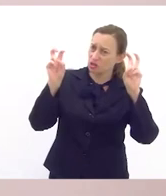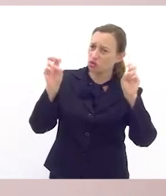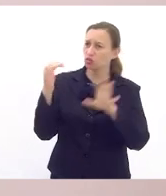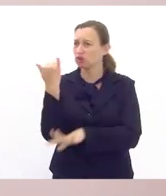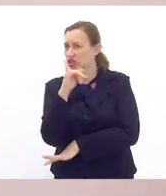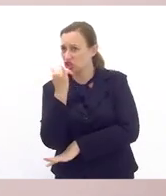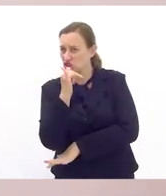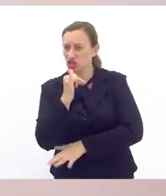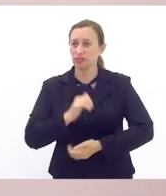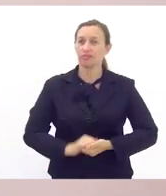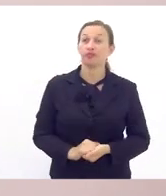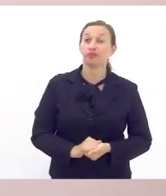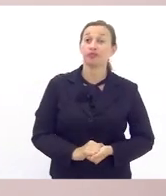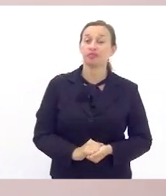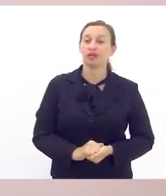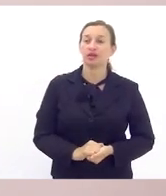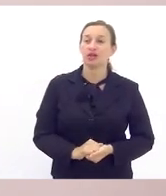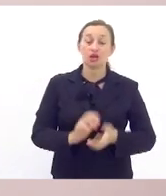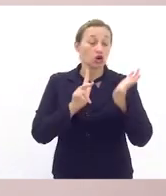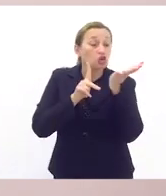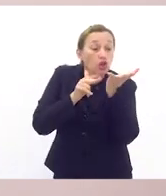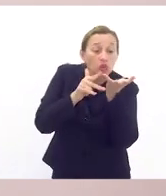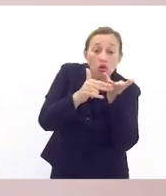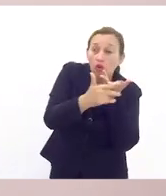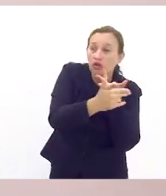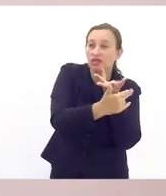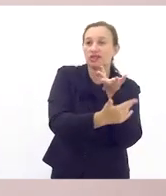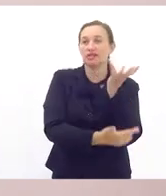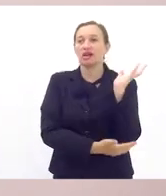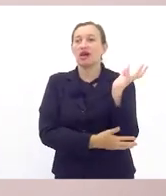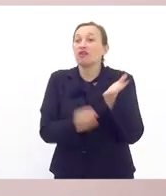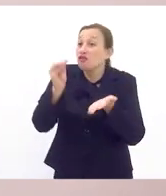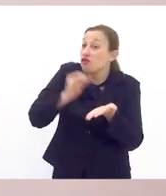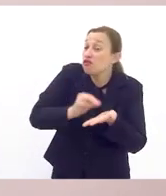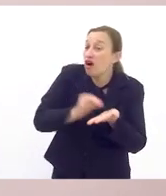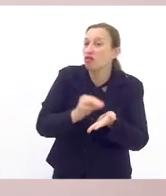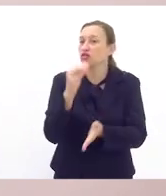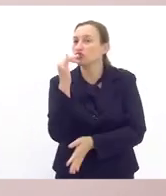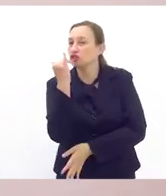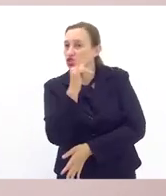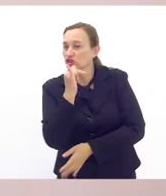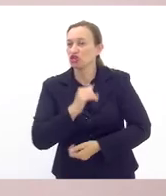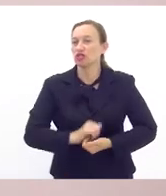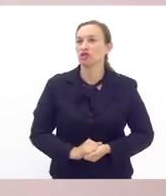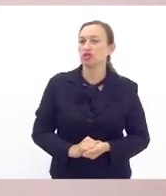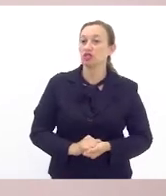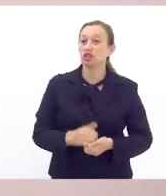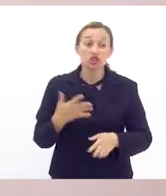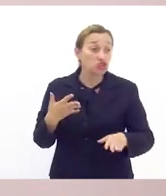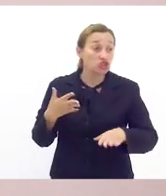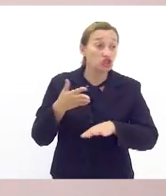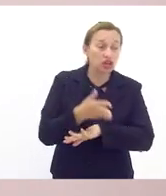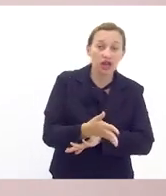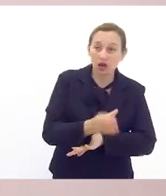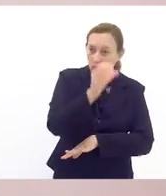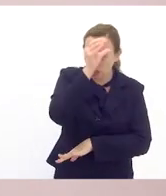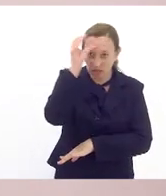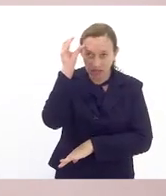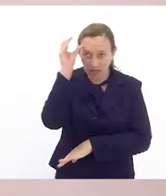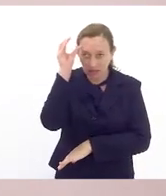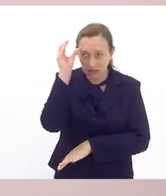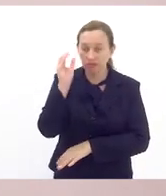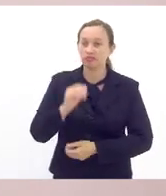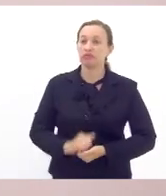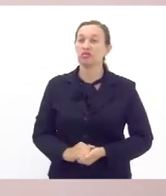energia elétrica da poda das Árvores falta de energia de chegar ao consumidor e